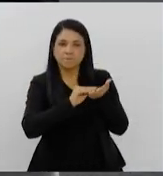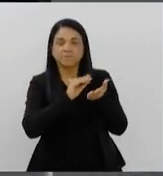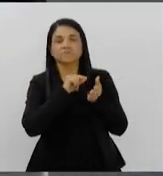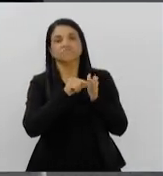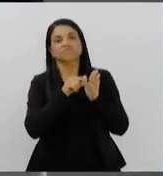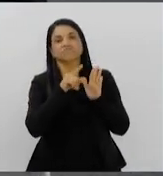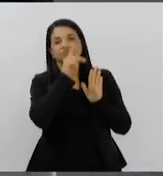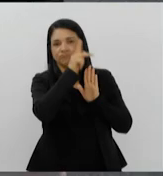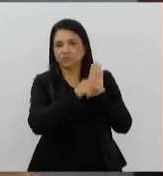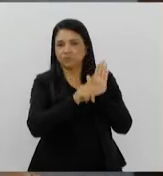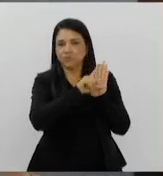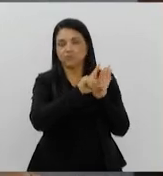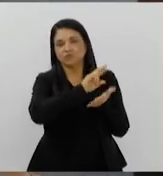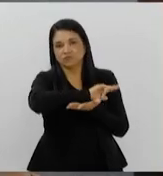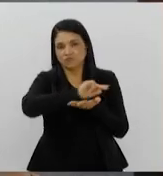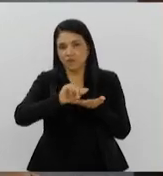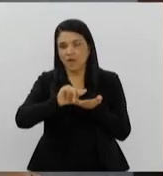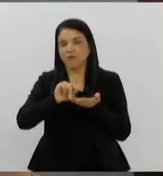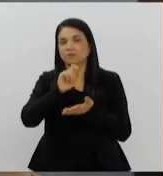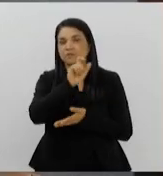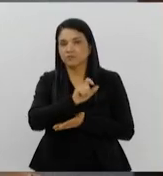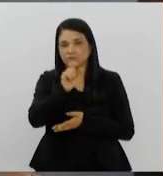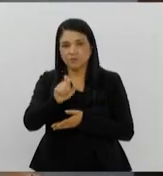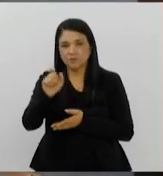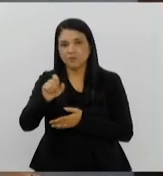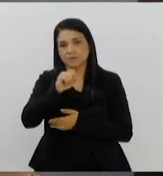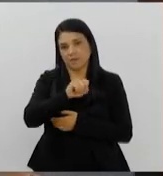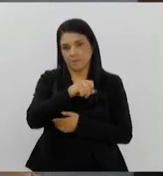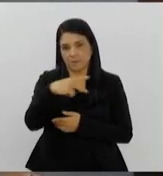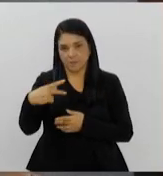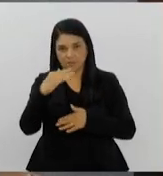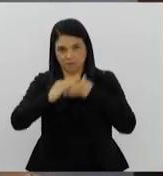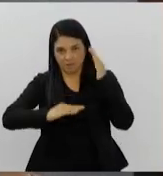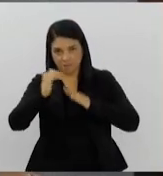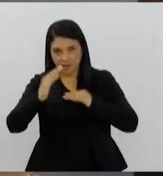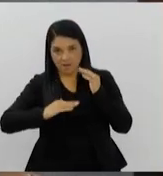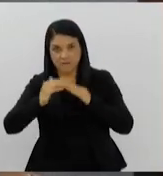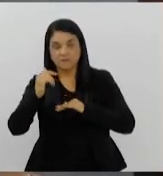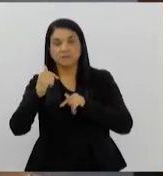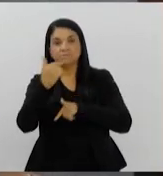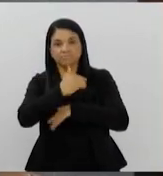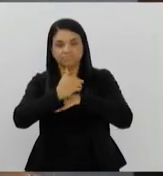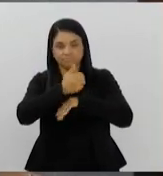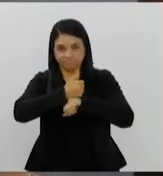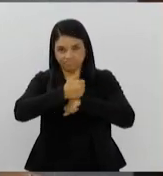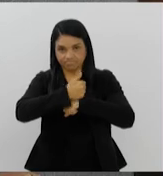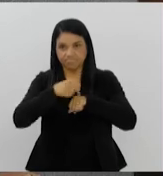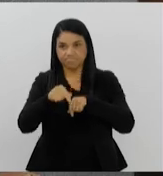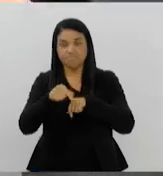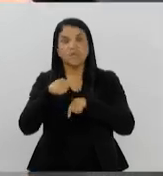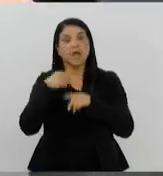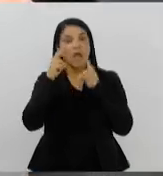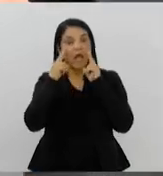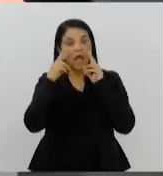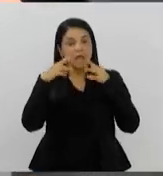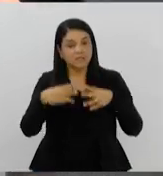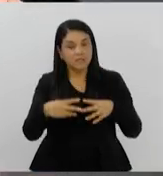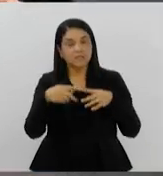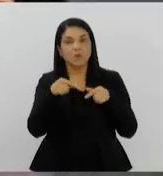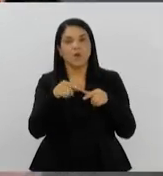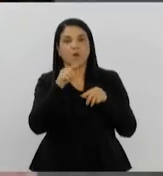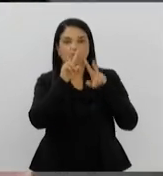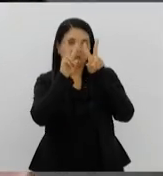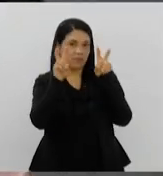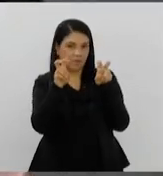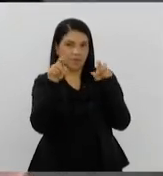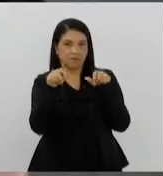e entregadoras. Peço a todos os deputados e deputadas especial atenção a esse tema, pois, quando tratamos desse tema, não